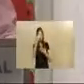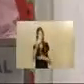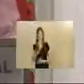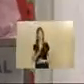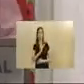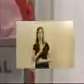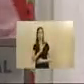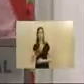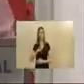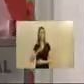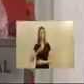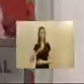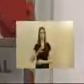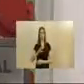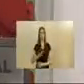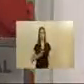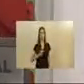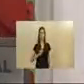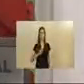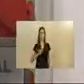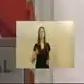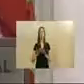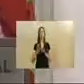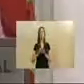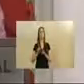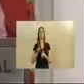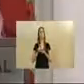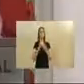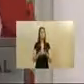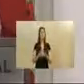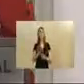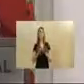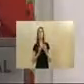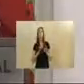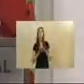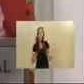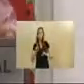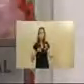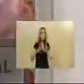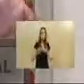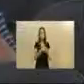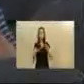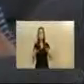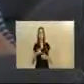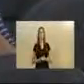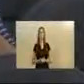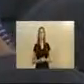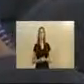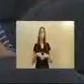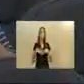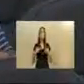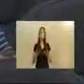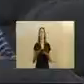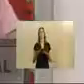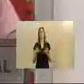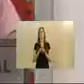chico bala que também está colaborando conosco na questão da arbitrariedade mas eu queria colocar aqui seus vereadores de quem